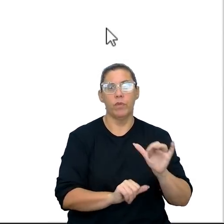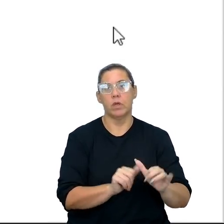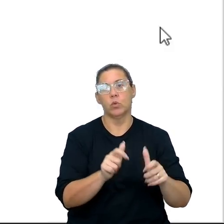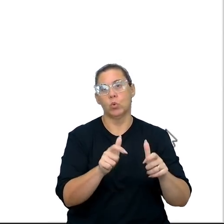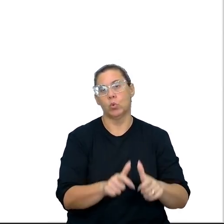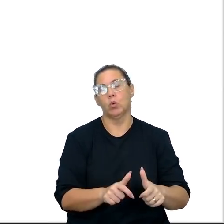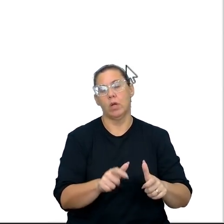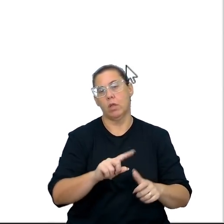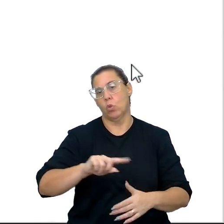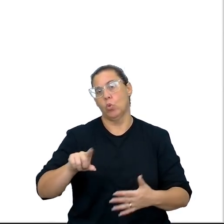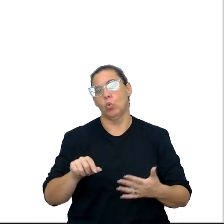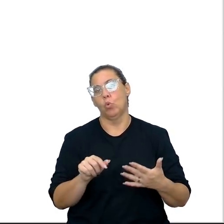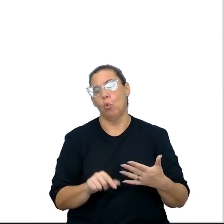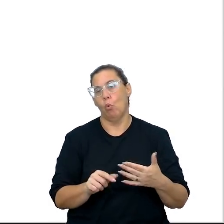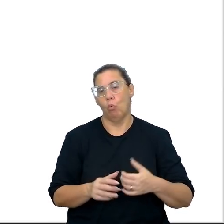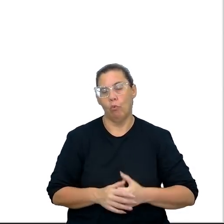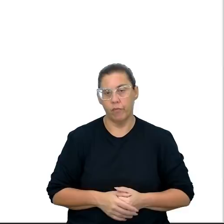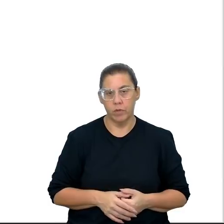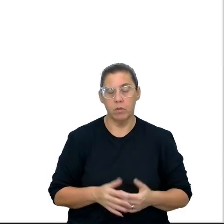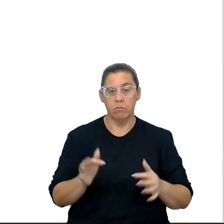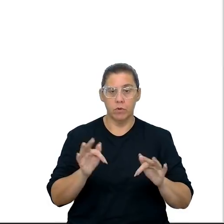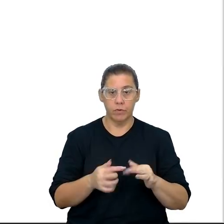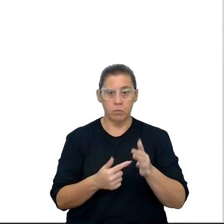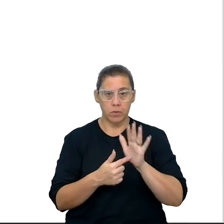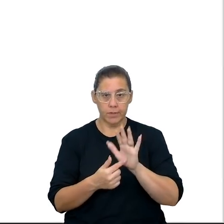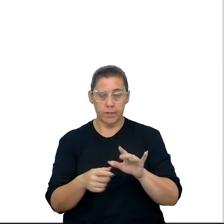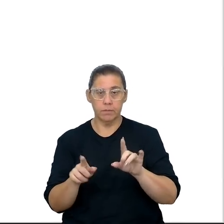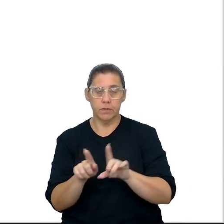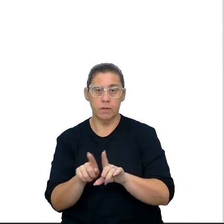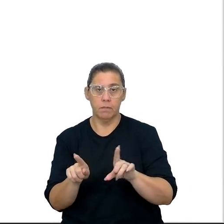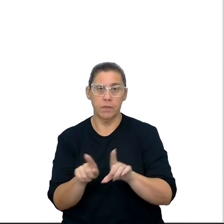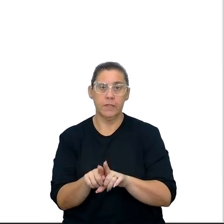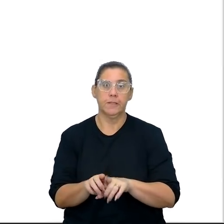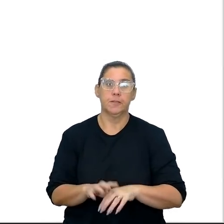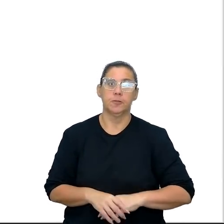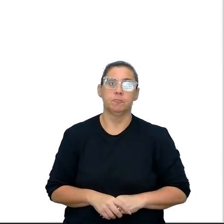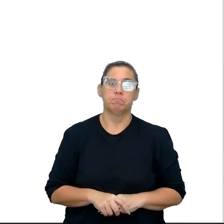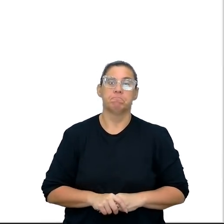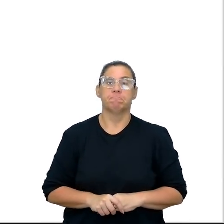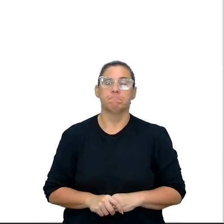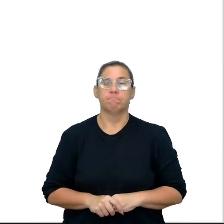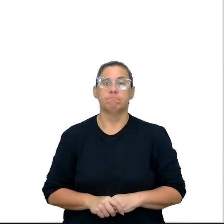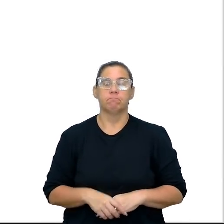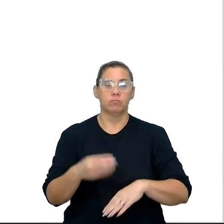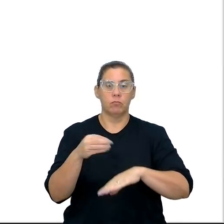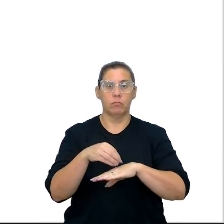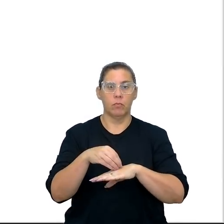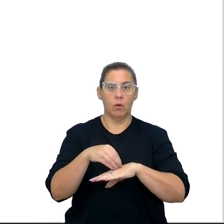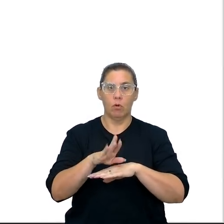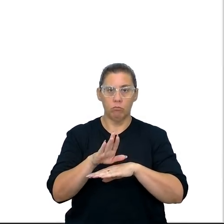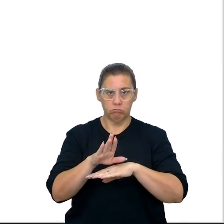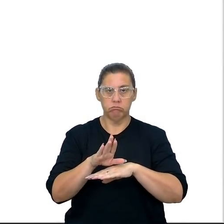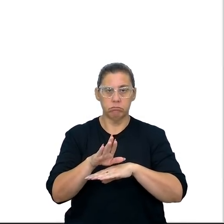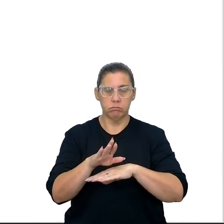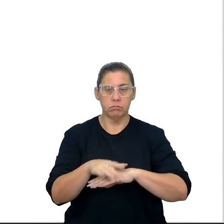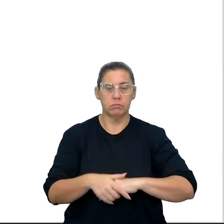da incógnita. E aí, por fim, nós trouxemos uma sugestão